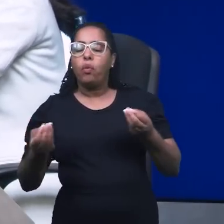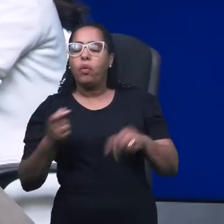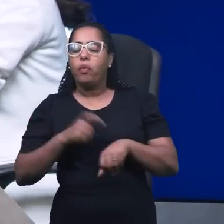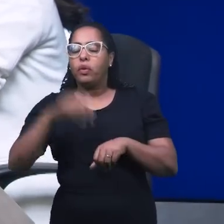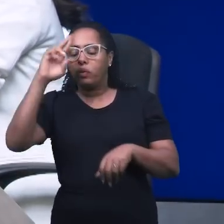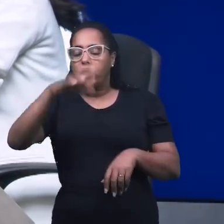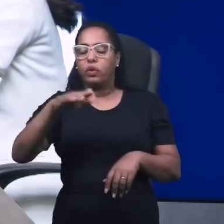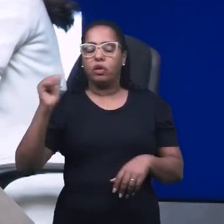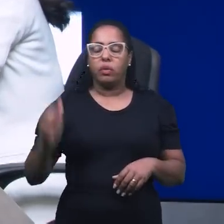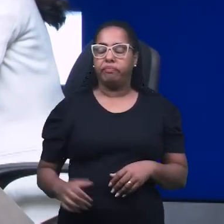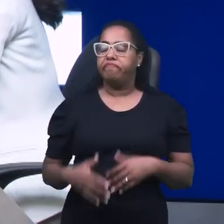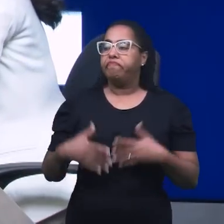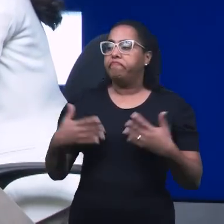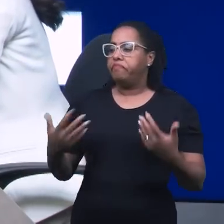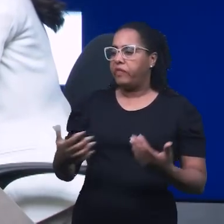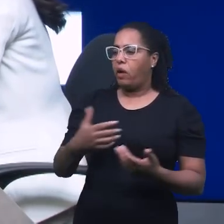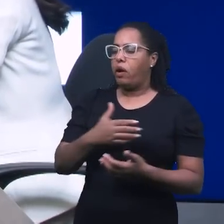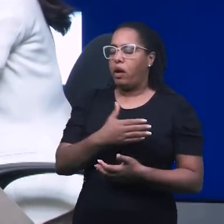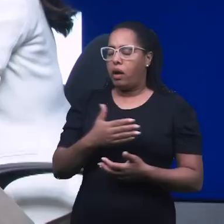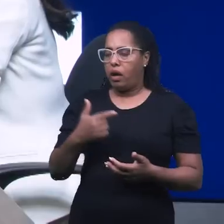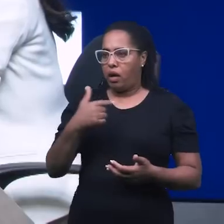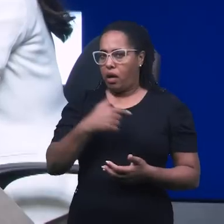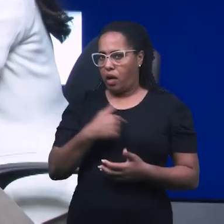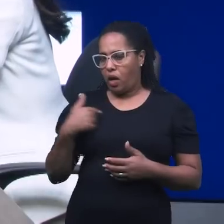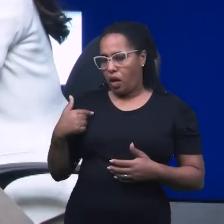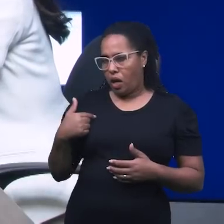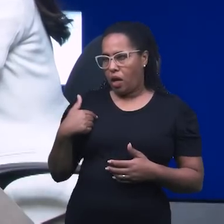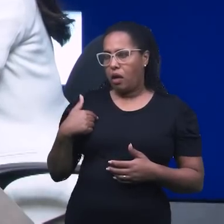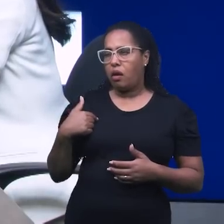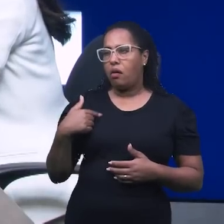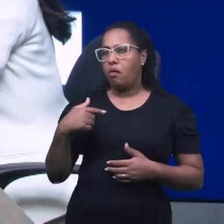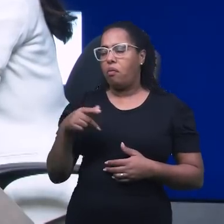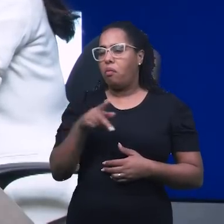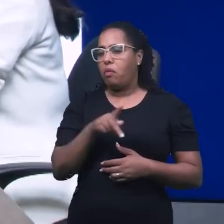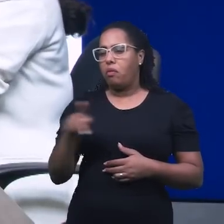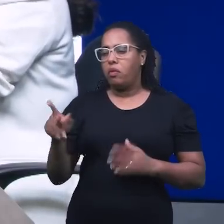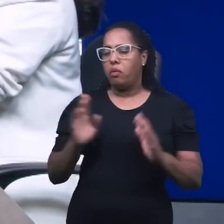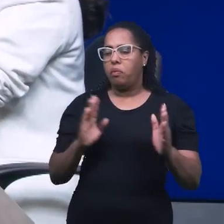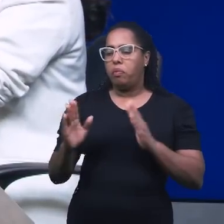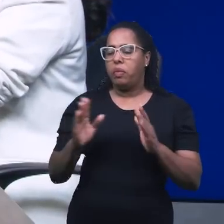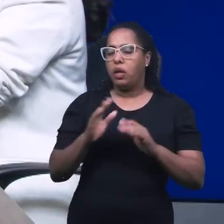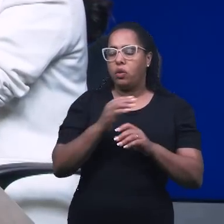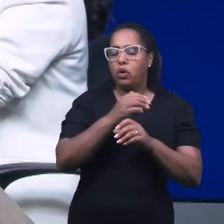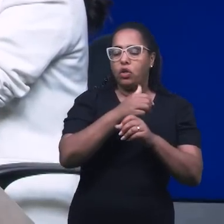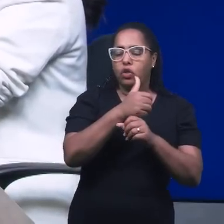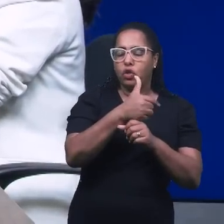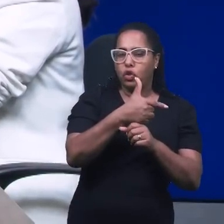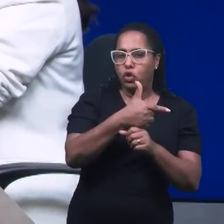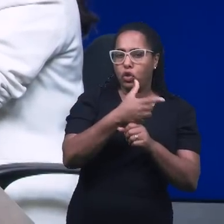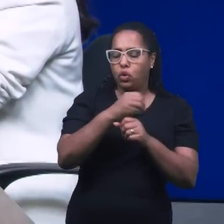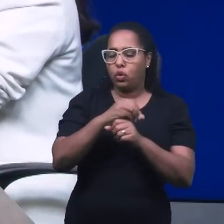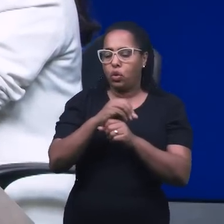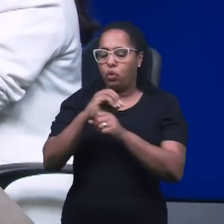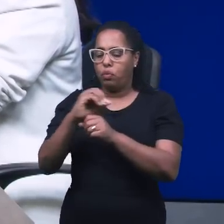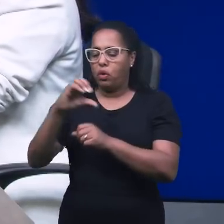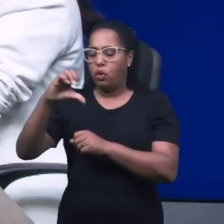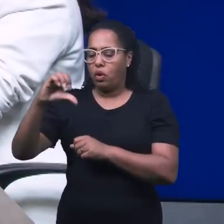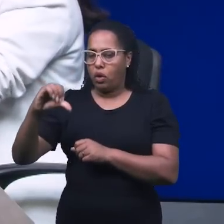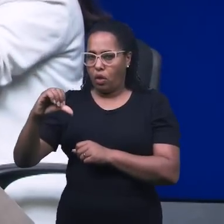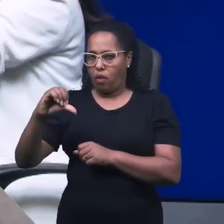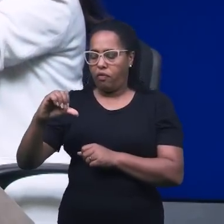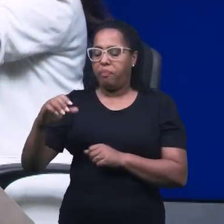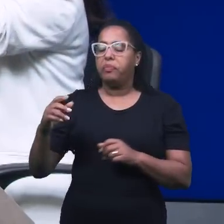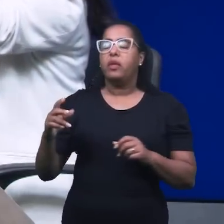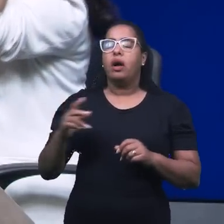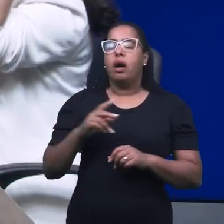esse chamado? Eu sou professora desde 2009, né? Sou professora de intermediários.